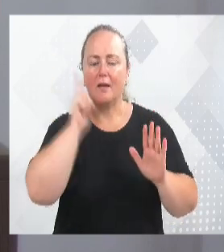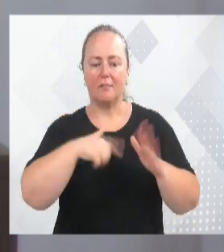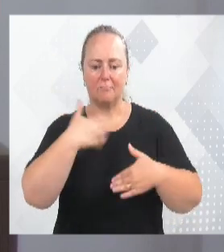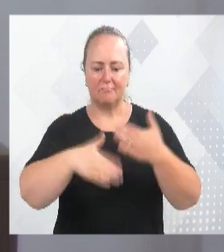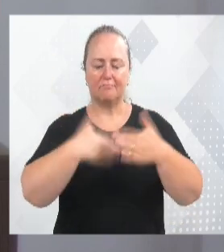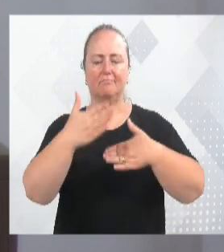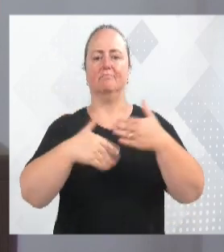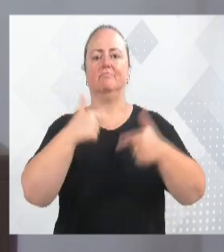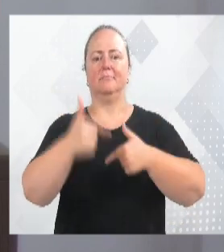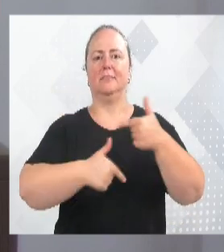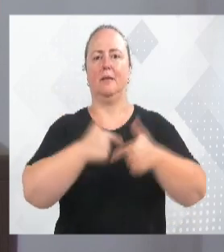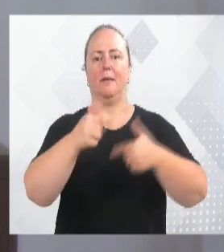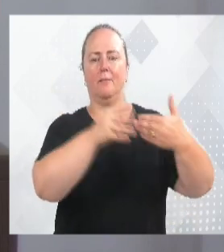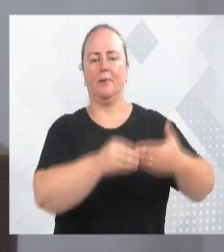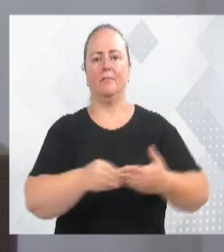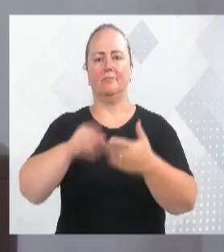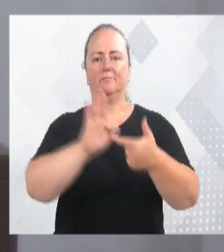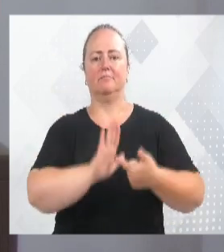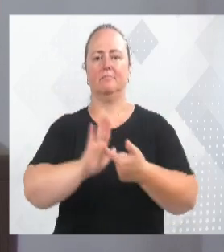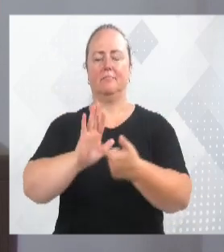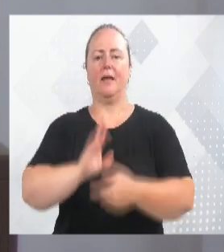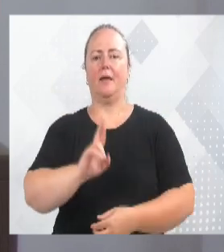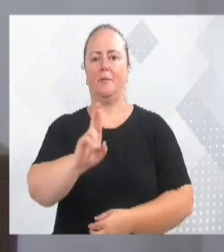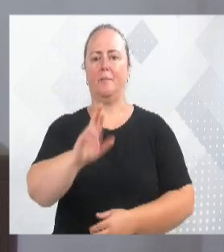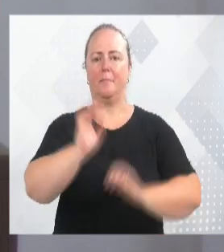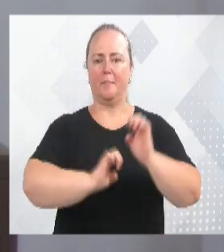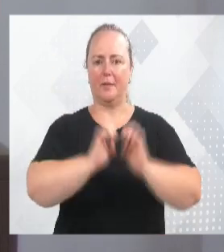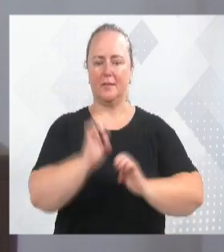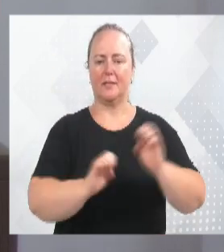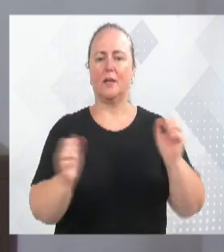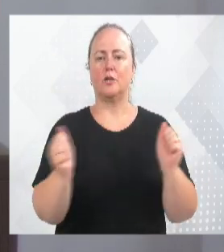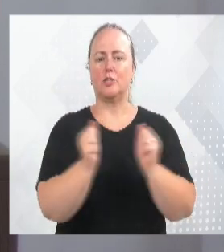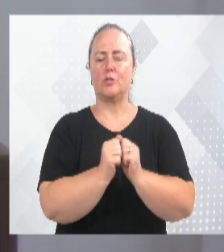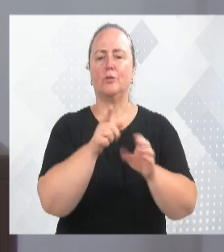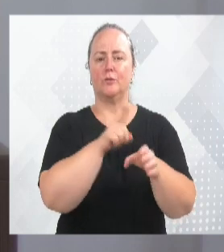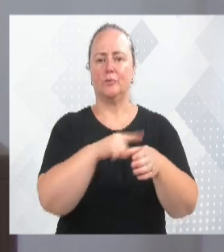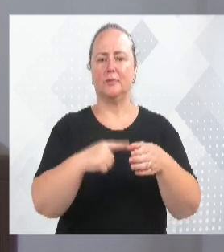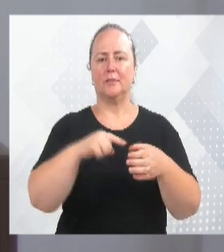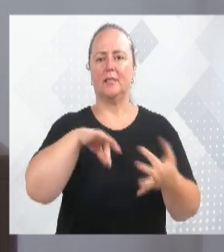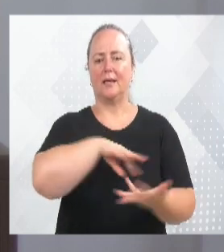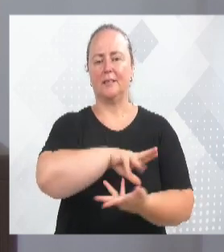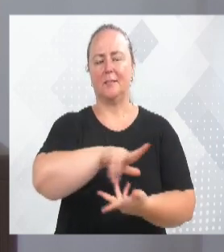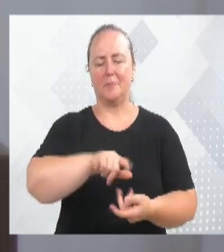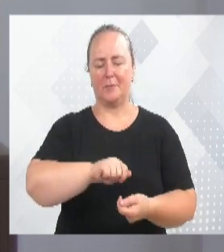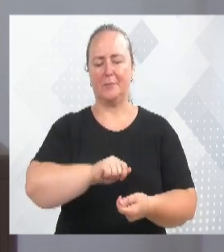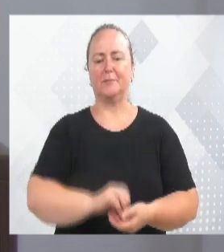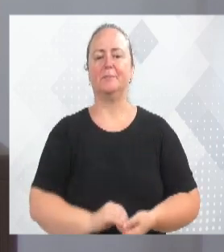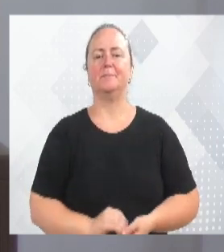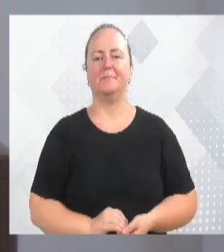trabalhos para levar o nome da nossa empresa junto com a nossa cidade aí para o mundo afora.